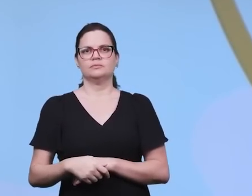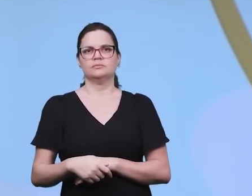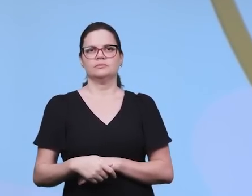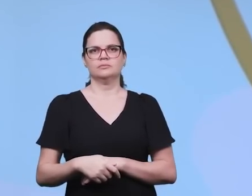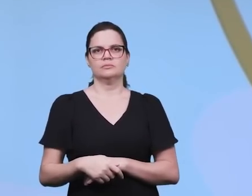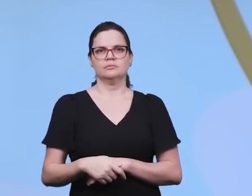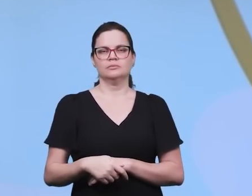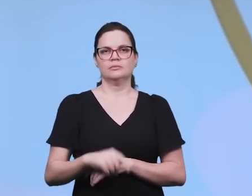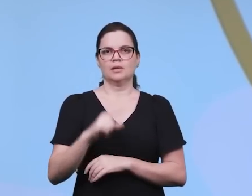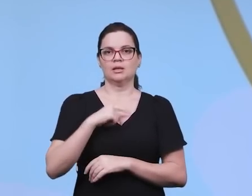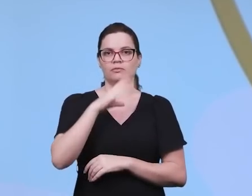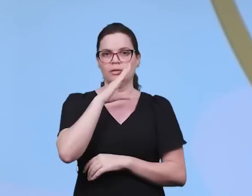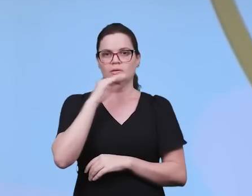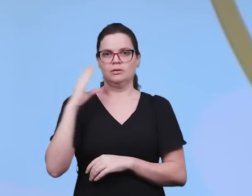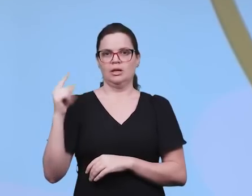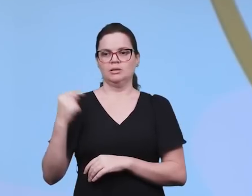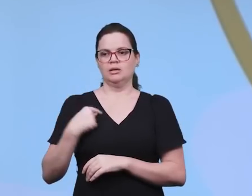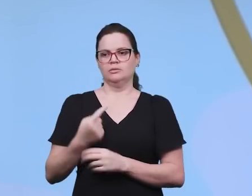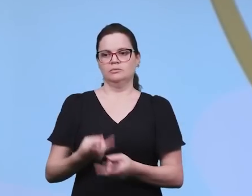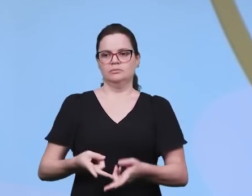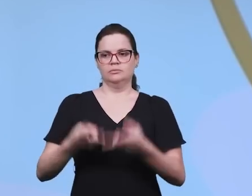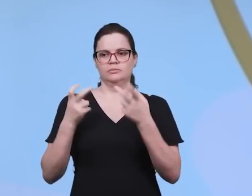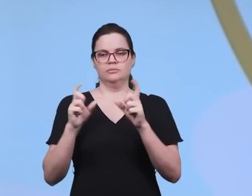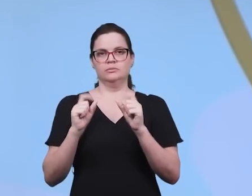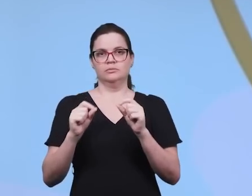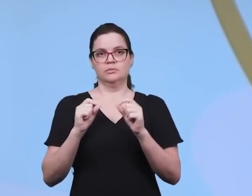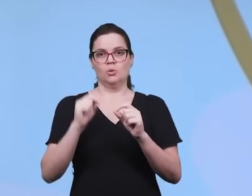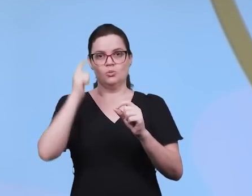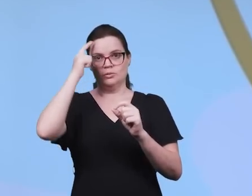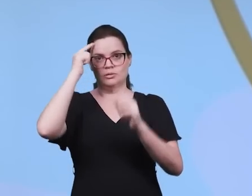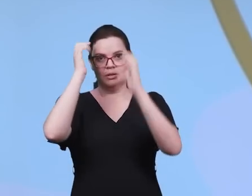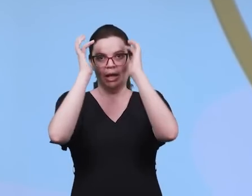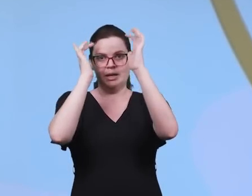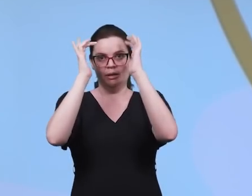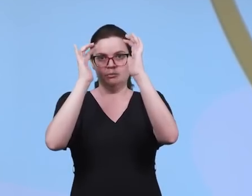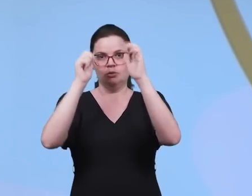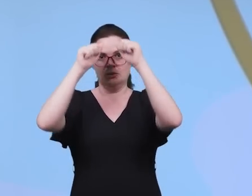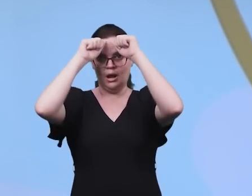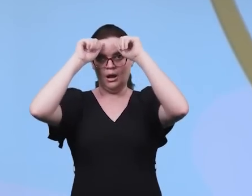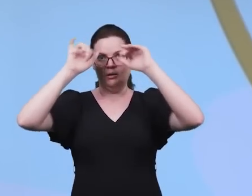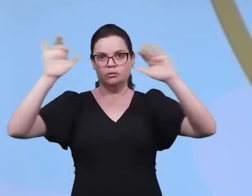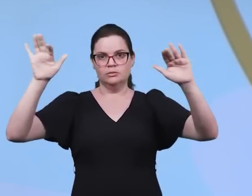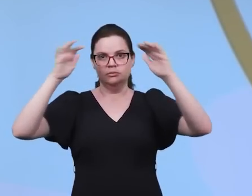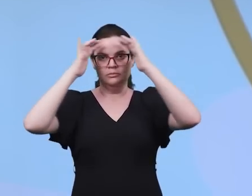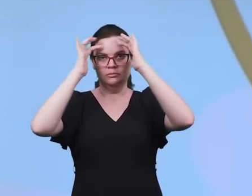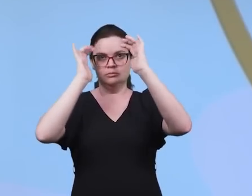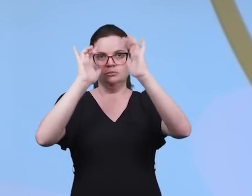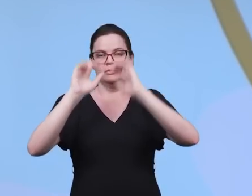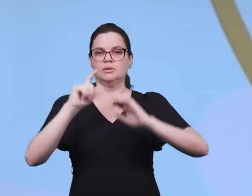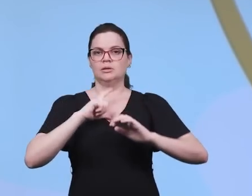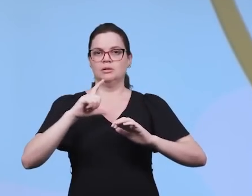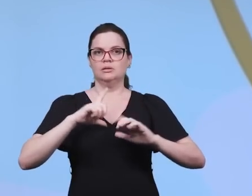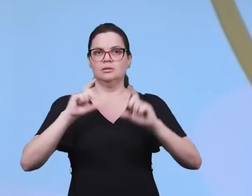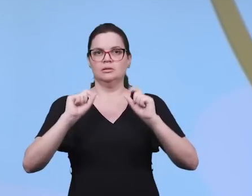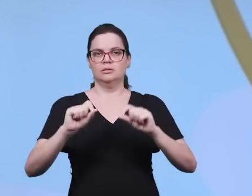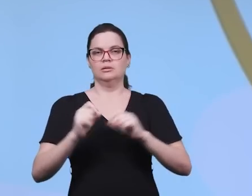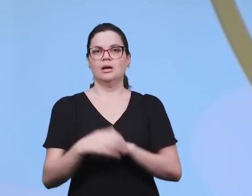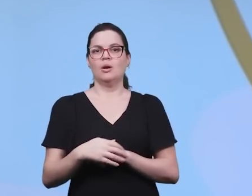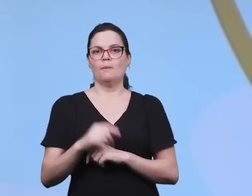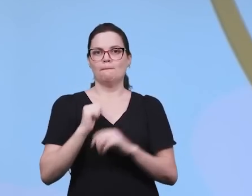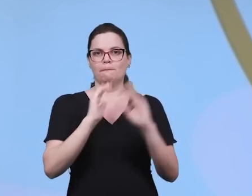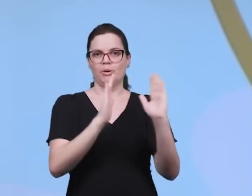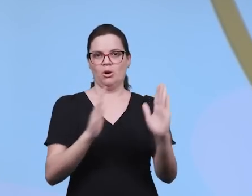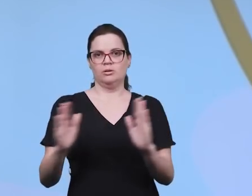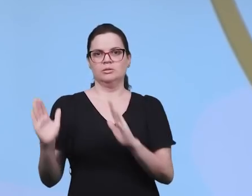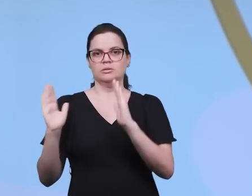anos, né, foi identificado a primeira coisa. O cérebro do autista, ele passa por um processo chamado poda neural, que todos nós passamos. A poda